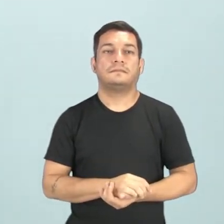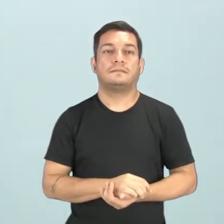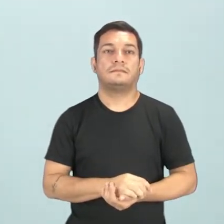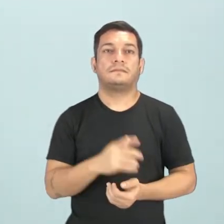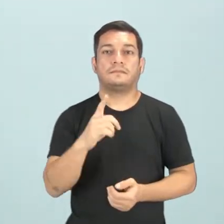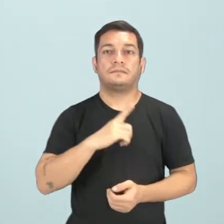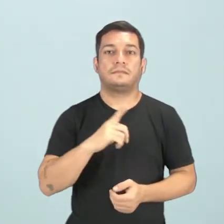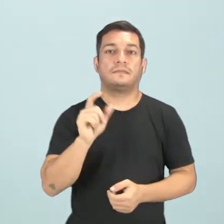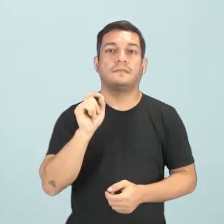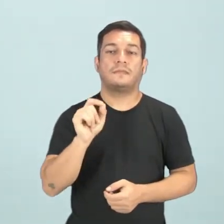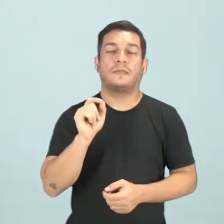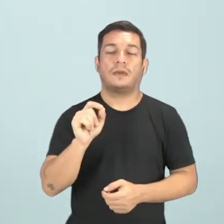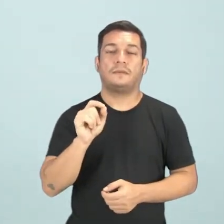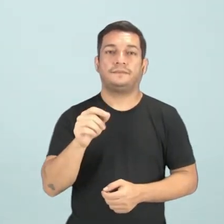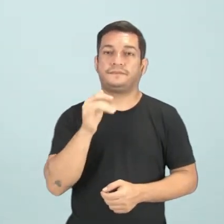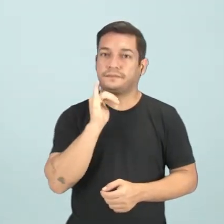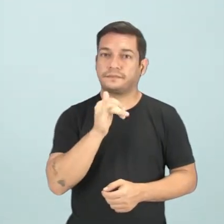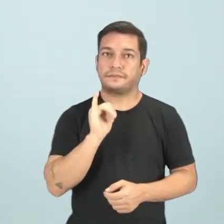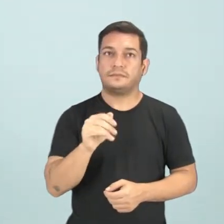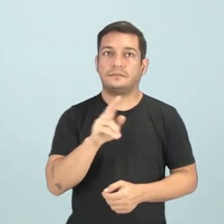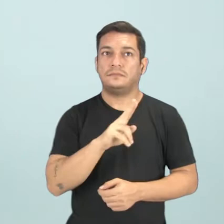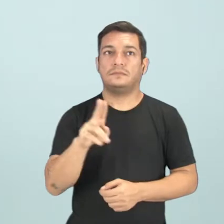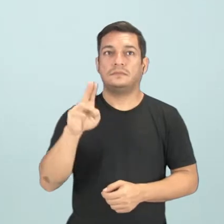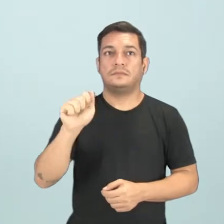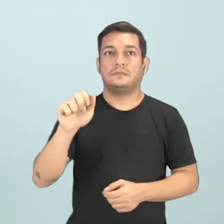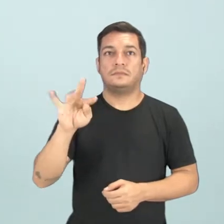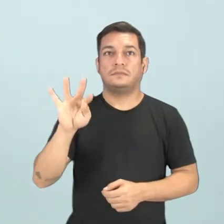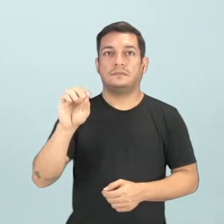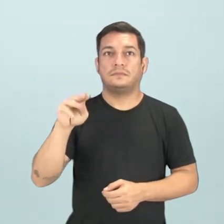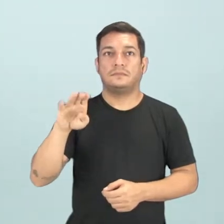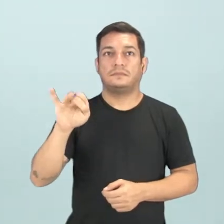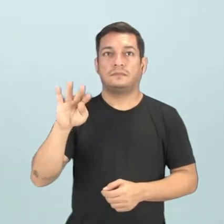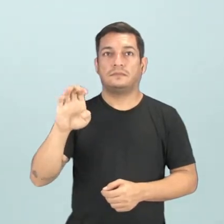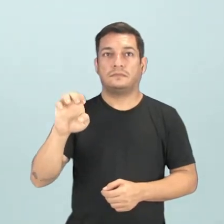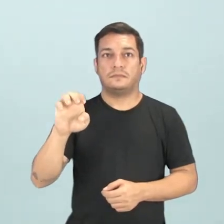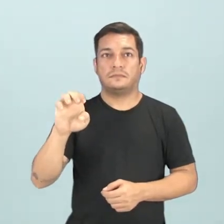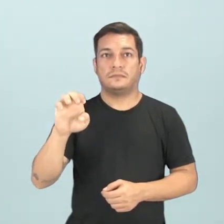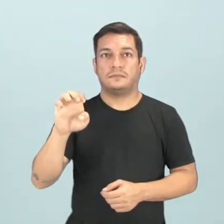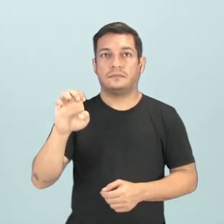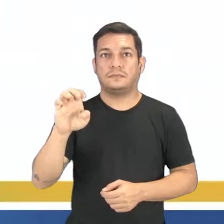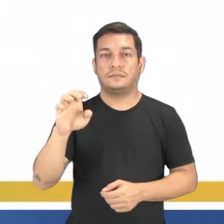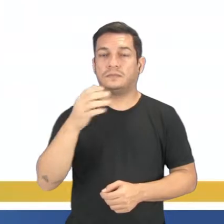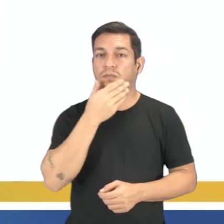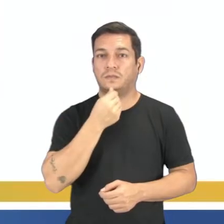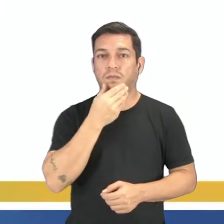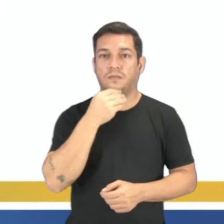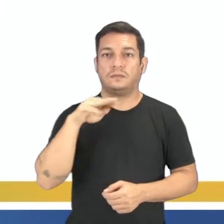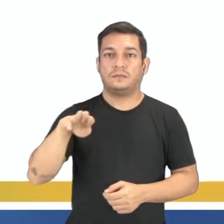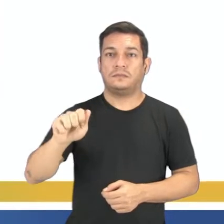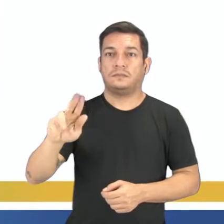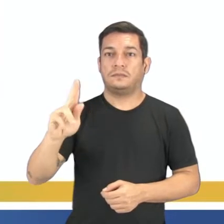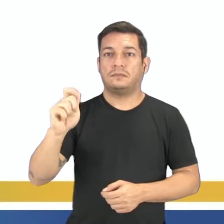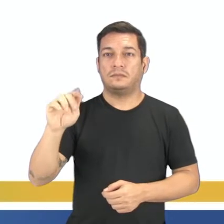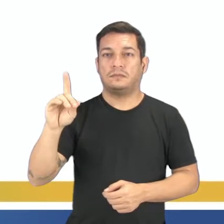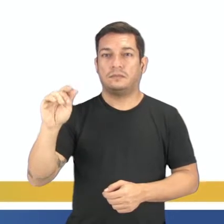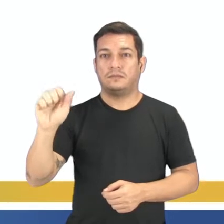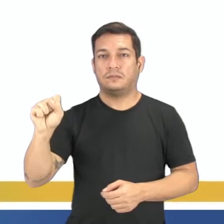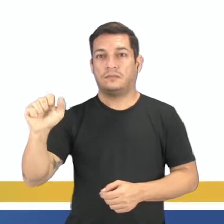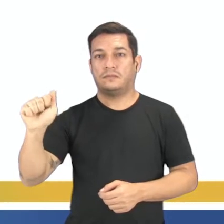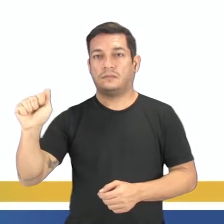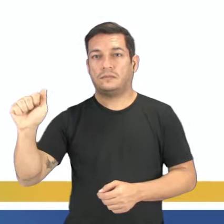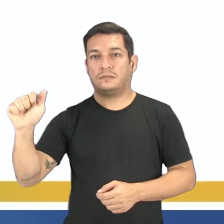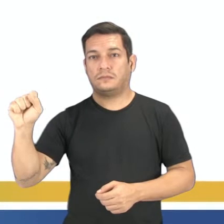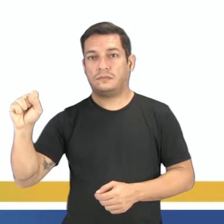Então, nós temos aqui um conto chamado A Cartomante, que é de Machado de Assis, tá? Eu tenho aqui um pequeno resumo sobre